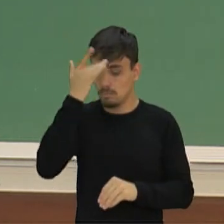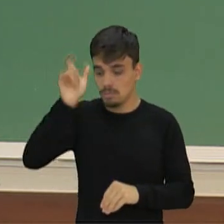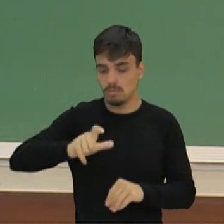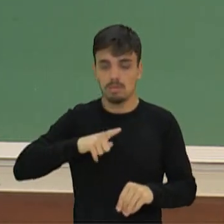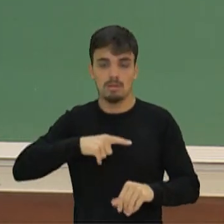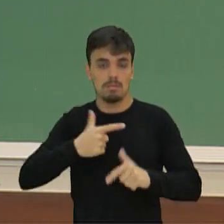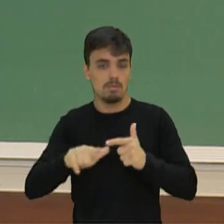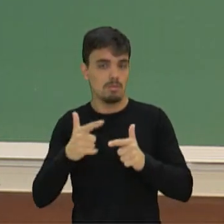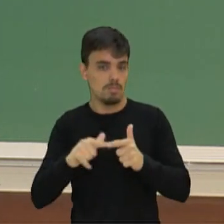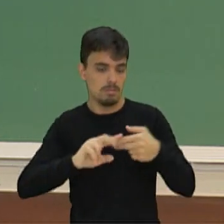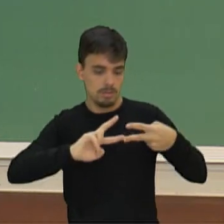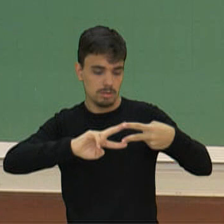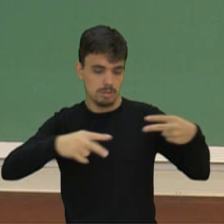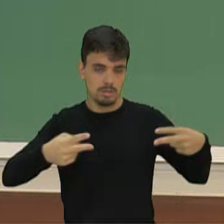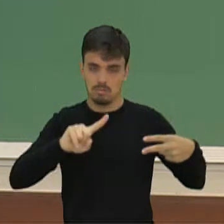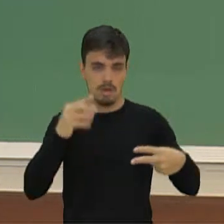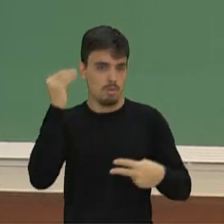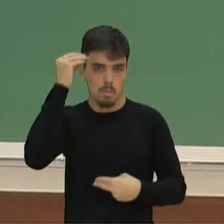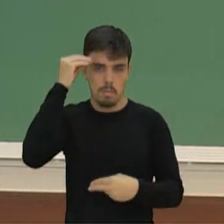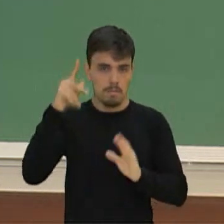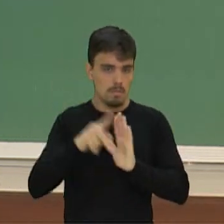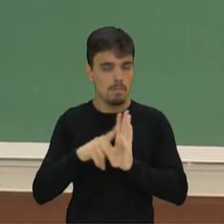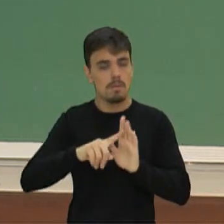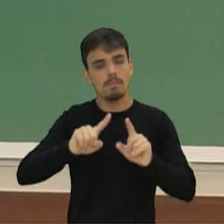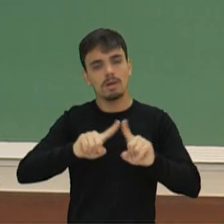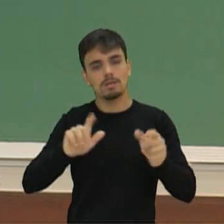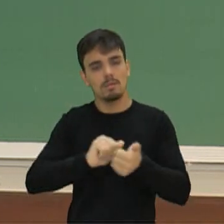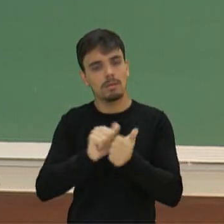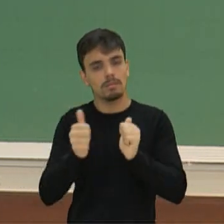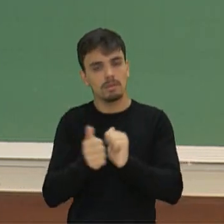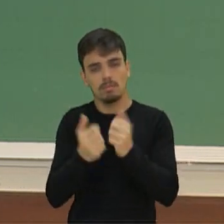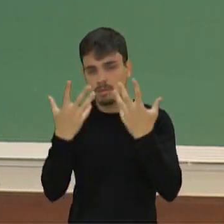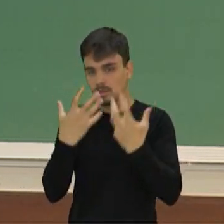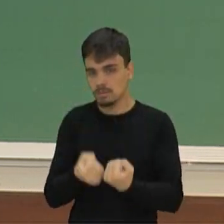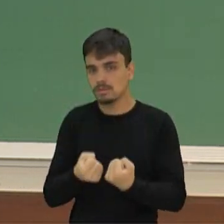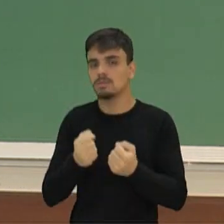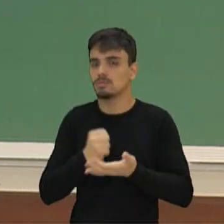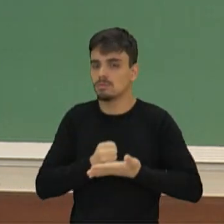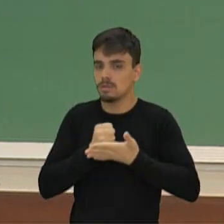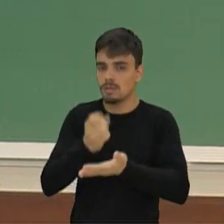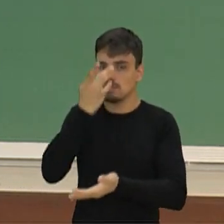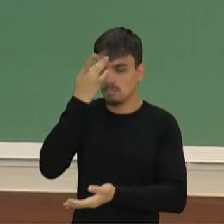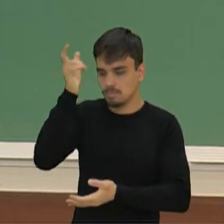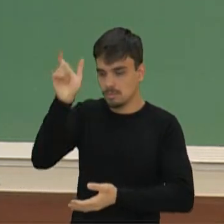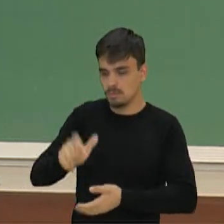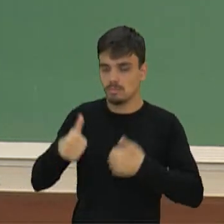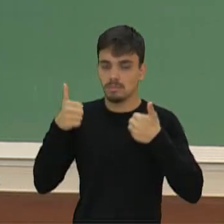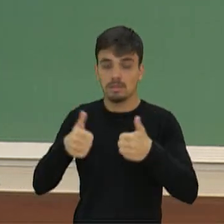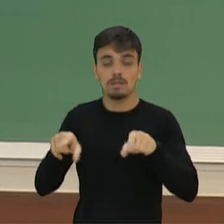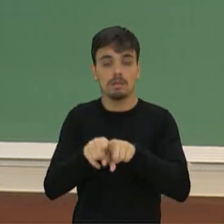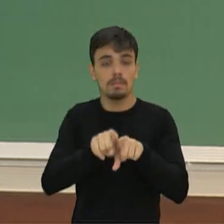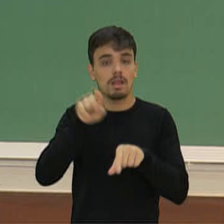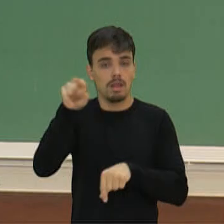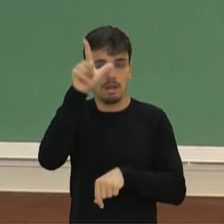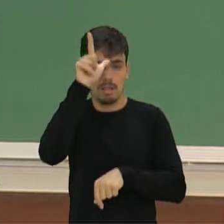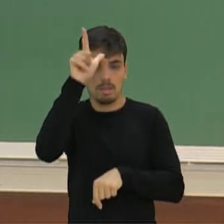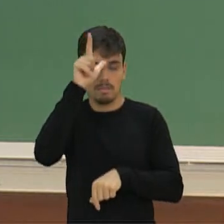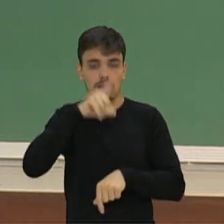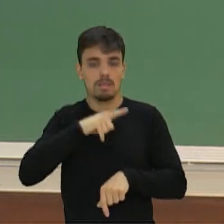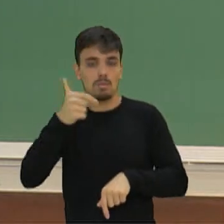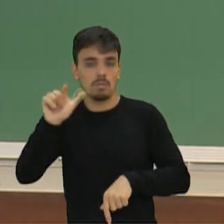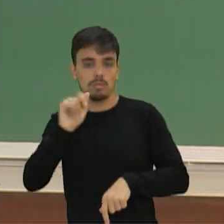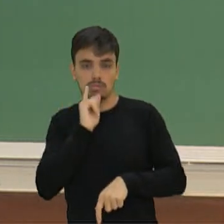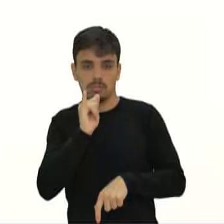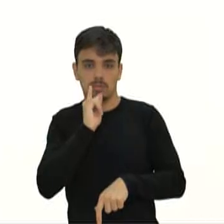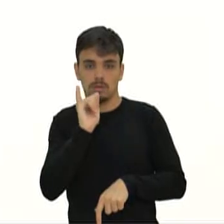não é culpa deles. É uma adaptação de um país para favorecer as pessoas, certo? Também na Alemanha, eu venho trazer mais um exemplo para vocês, que